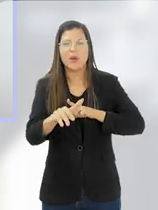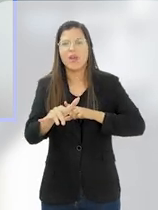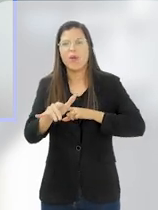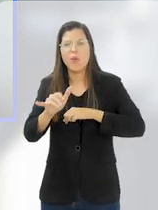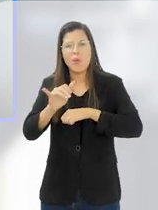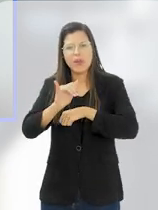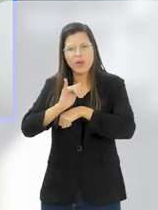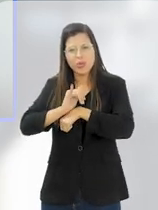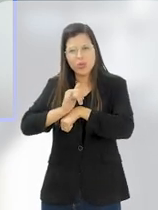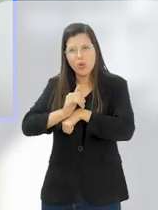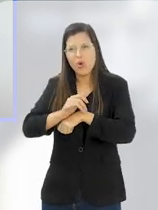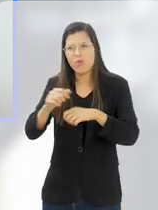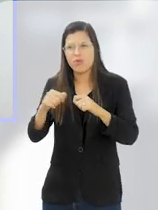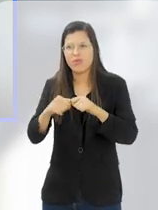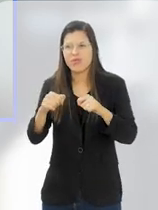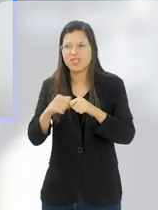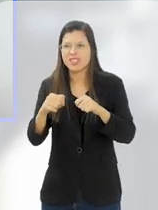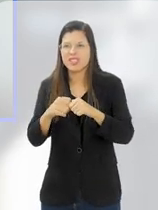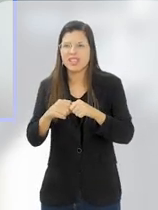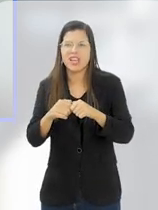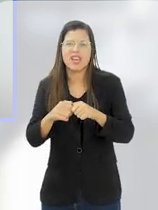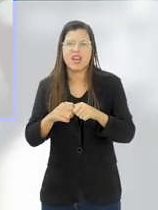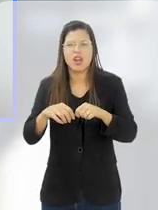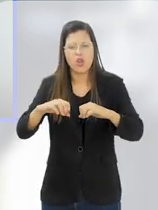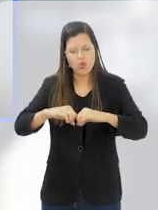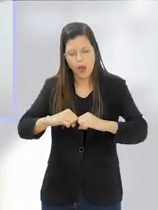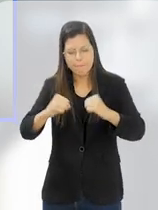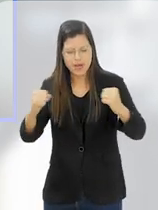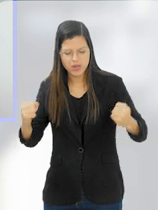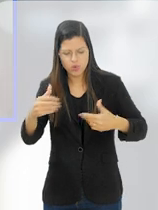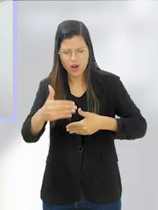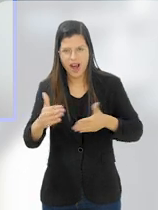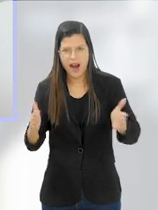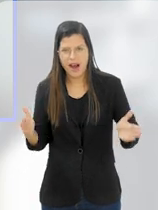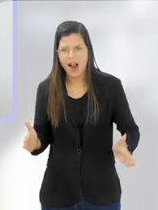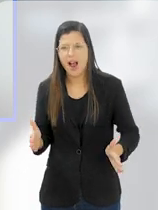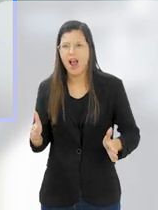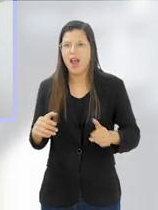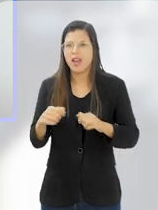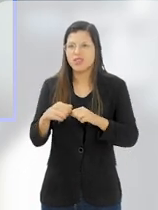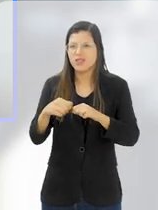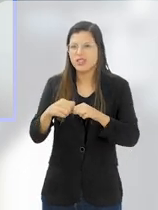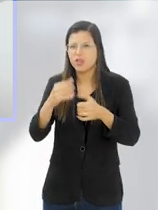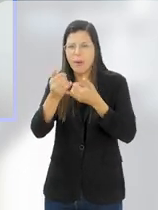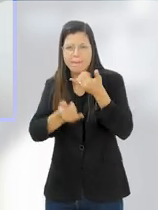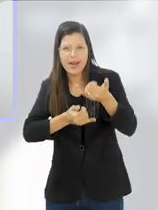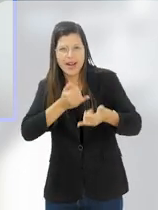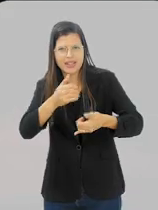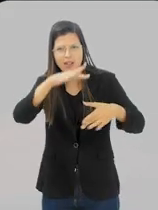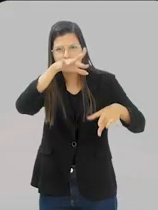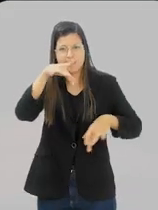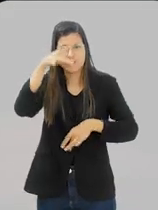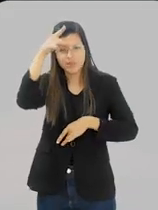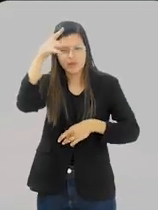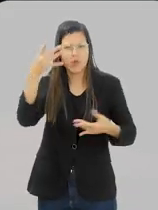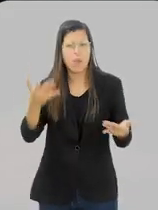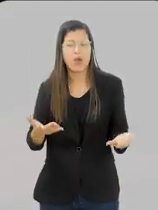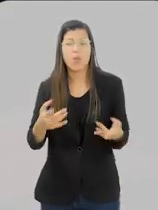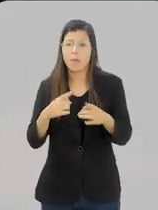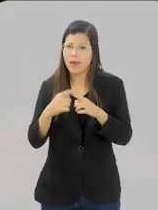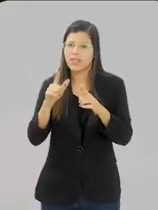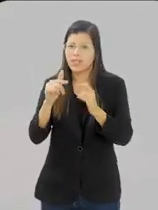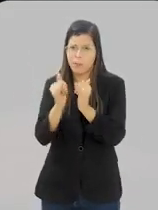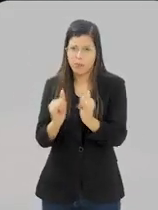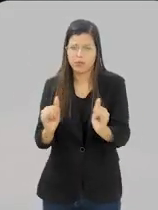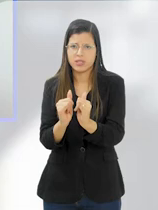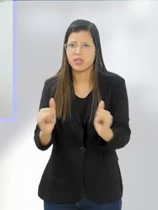youtuber, que está ali fazendo um unboxing, abrindo um brinquedo, performando ali uma brincadeira, né? Mas, na verdade, está fazendo publicidade para